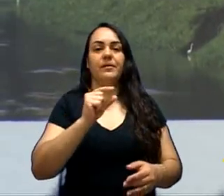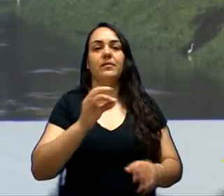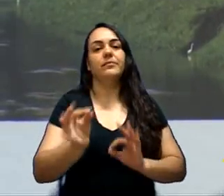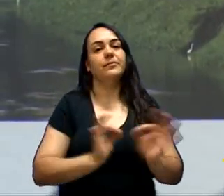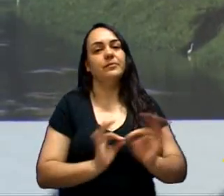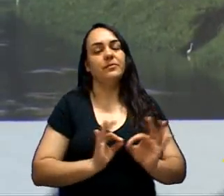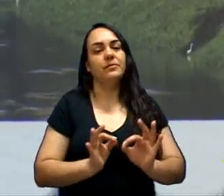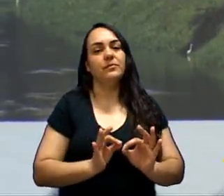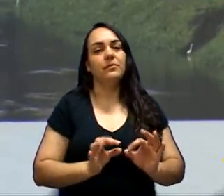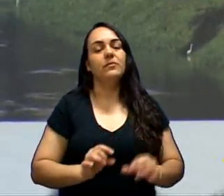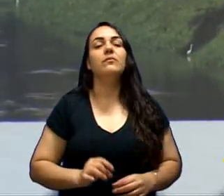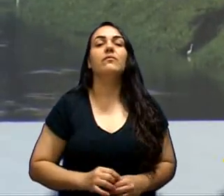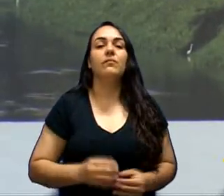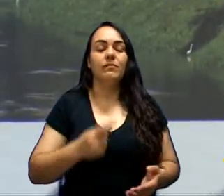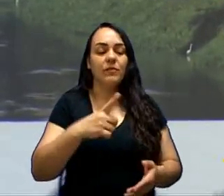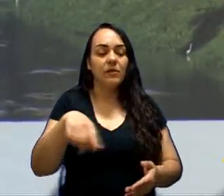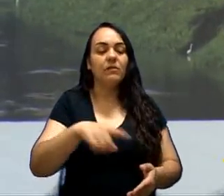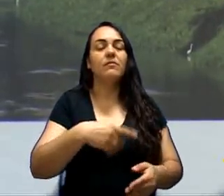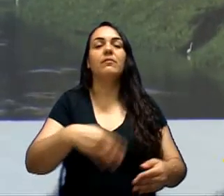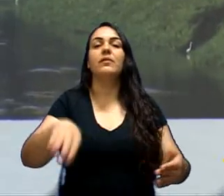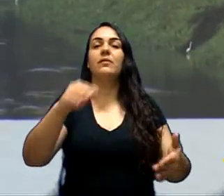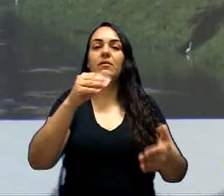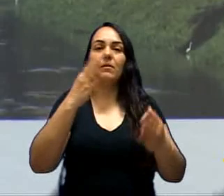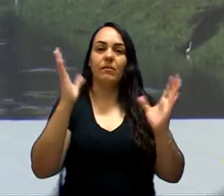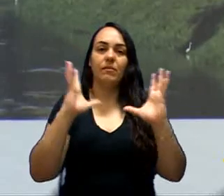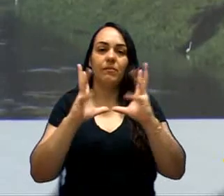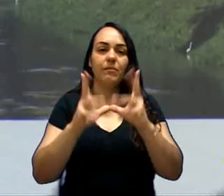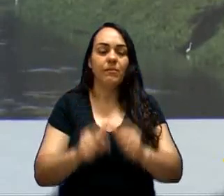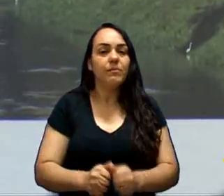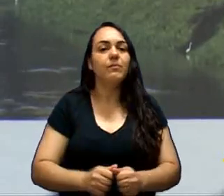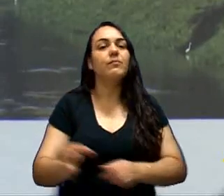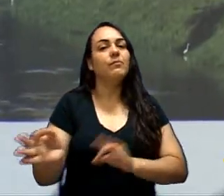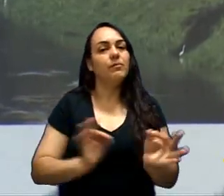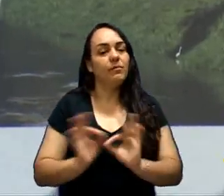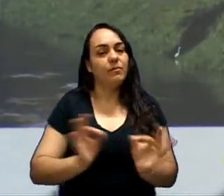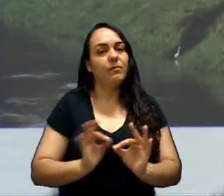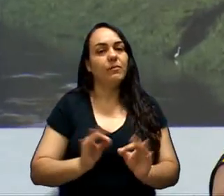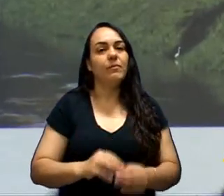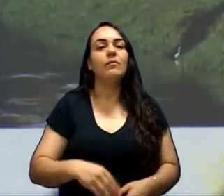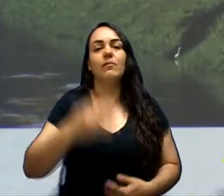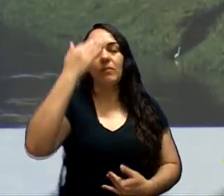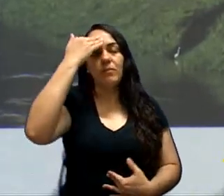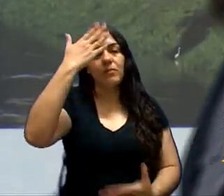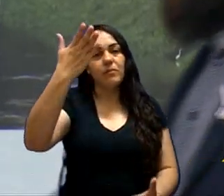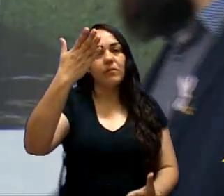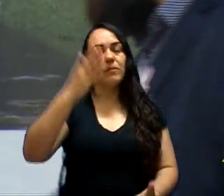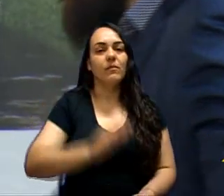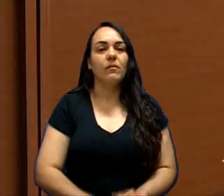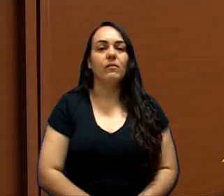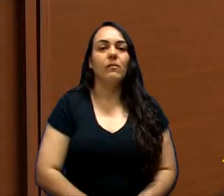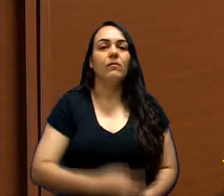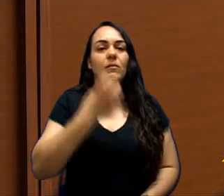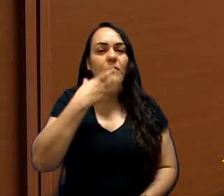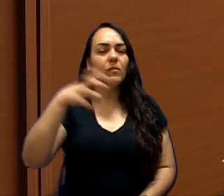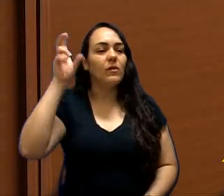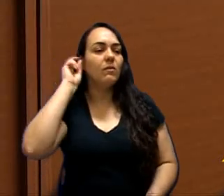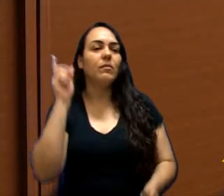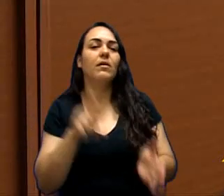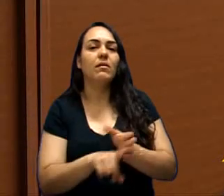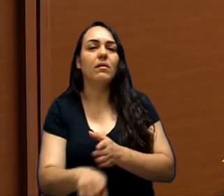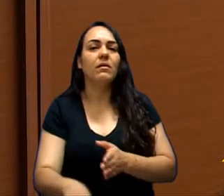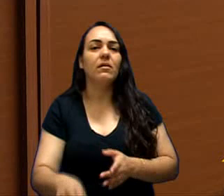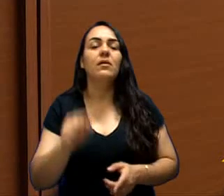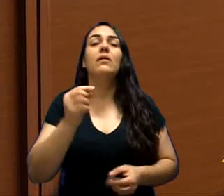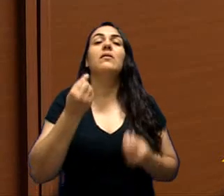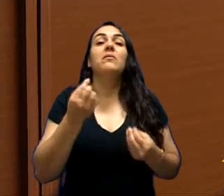da lei. Tá? Então, a Comissão de Justiça vai estudar esse caso aqui e vai dar um parecer quanto antes. Tá bom? Obrigado, senhores. Ô, Pérez, agora, sabe o que eu acho interessante